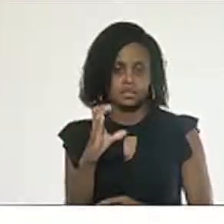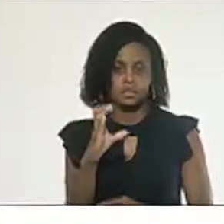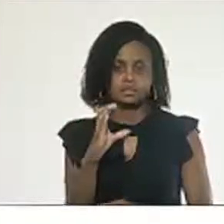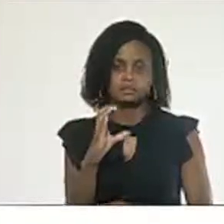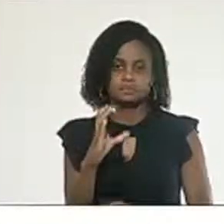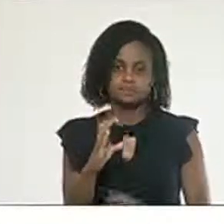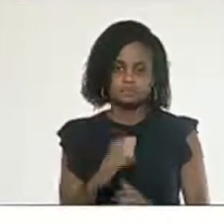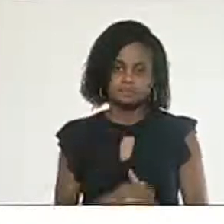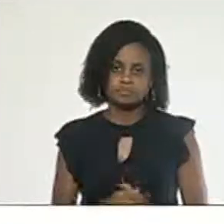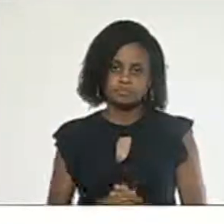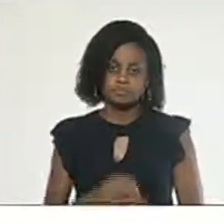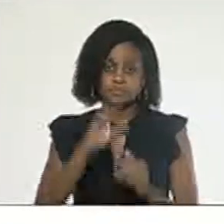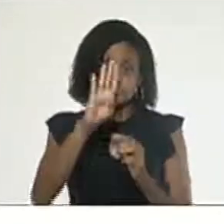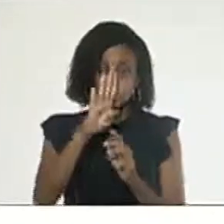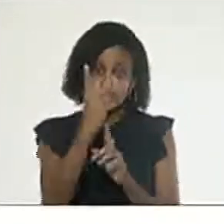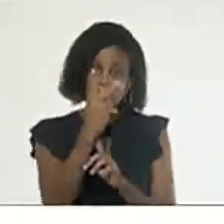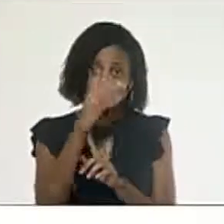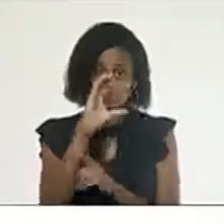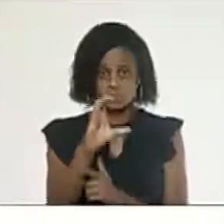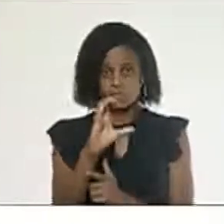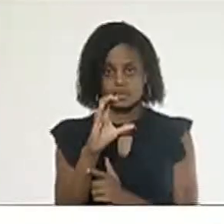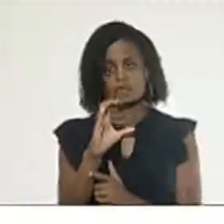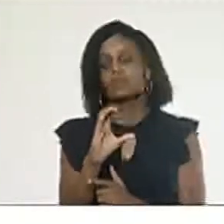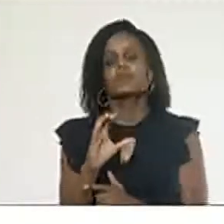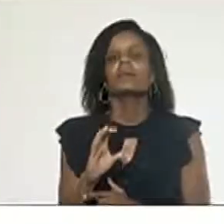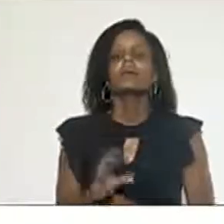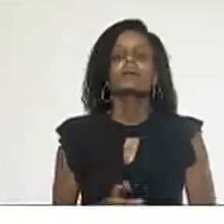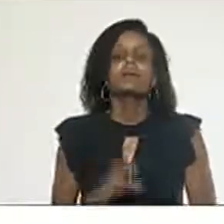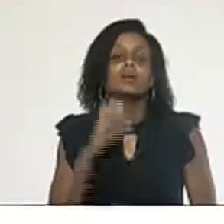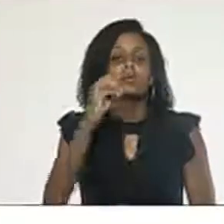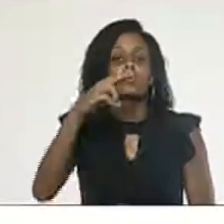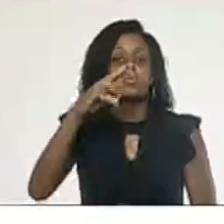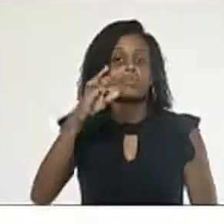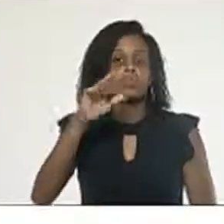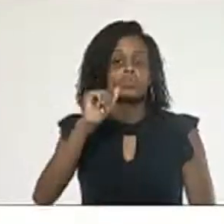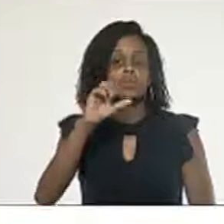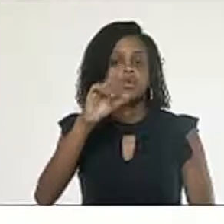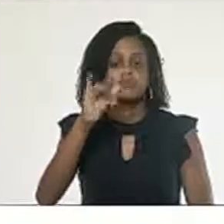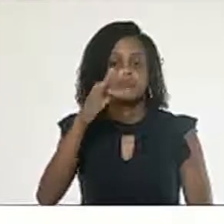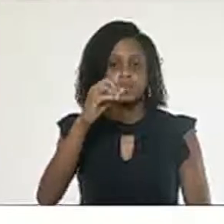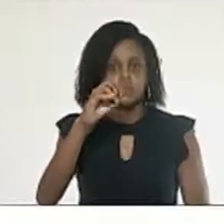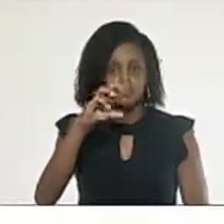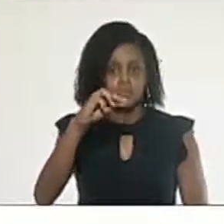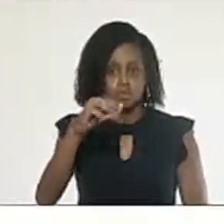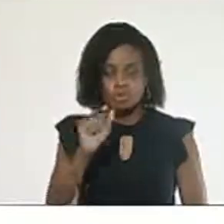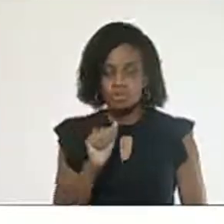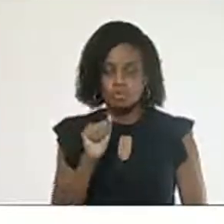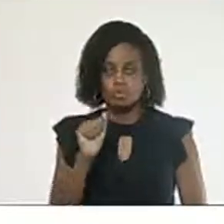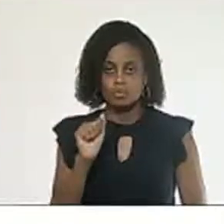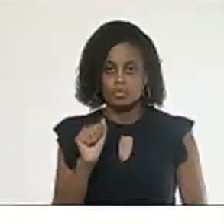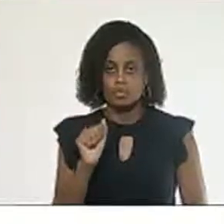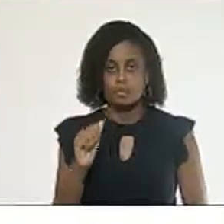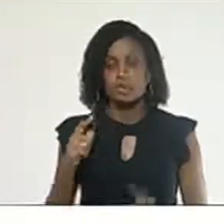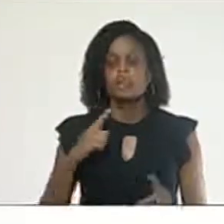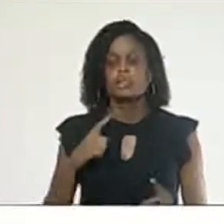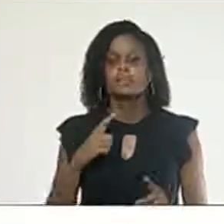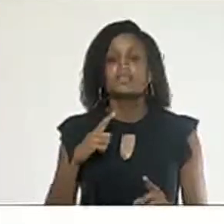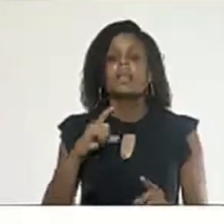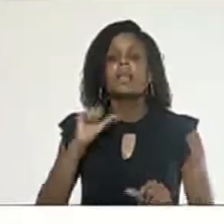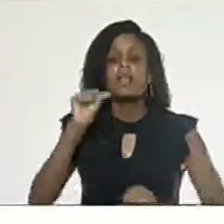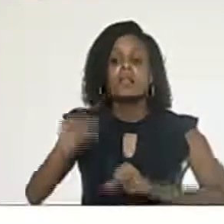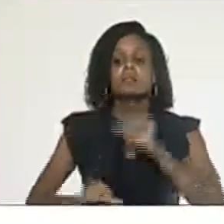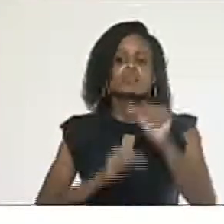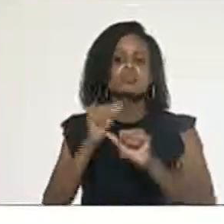continuada. A contrarreforma, porque não é uma reforma, é uma contrarreforma do presidente Bolsonaro, tende a alterar